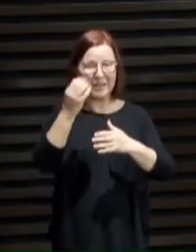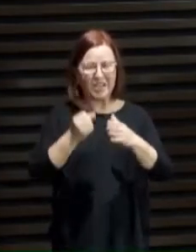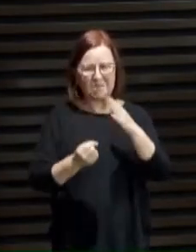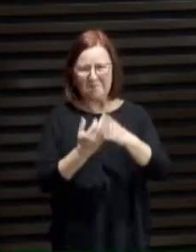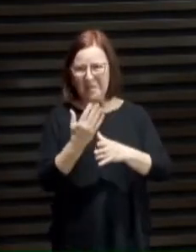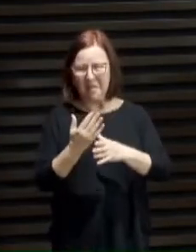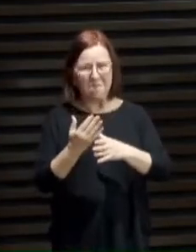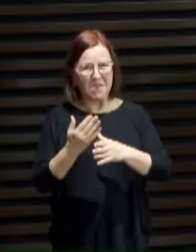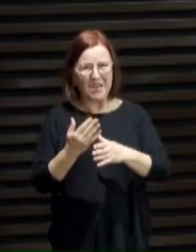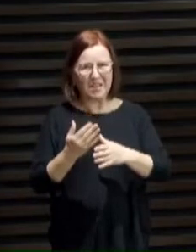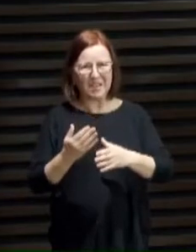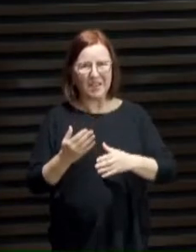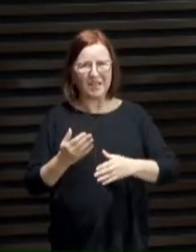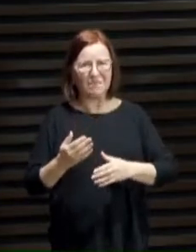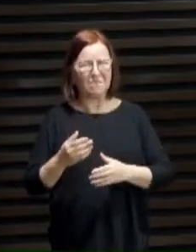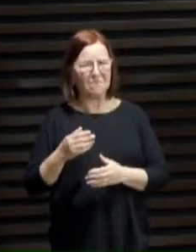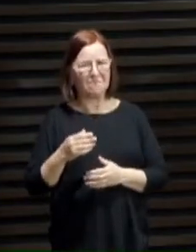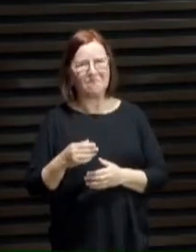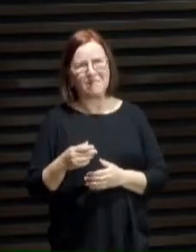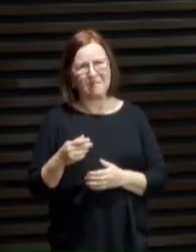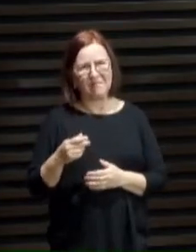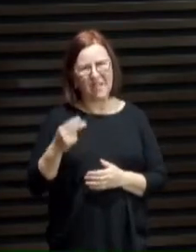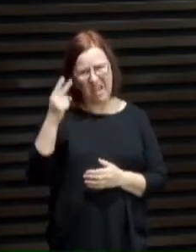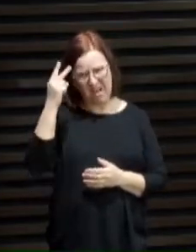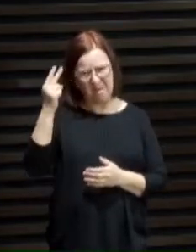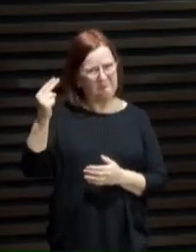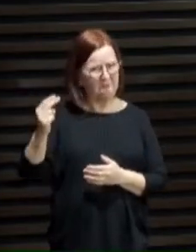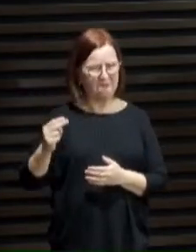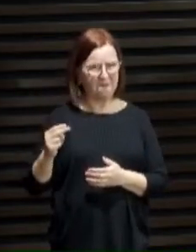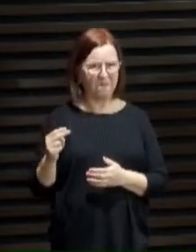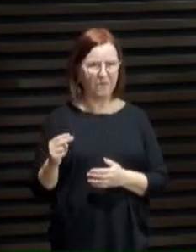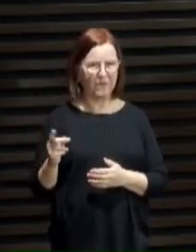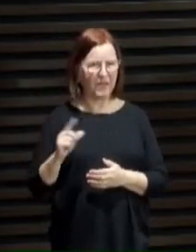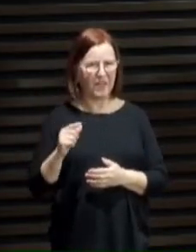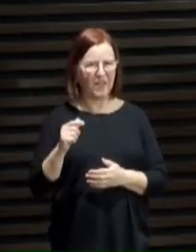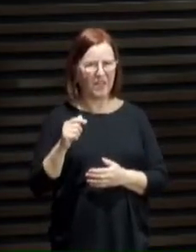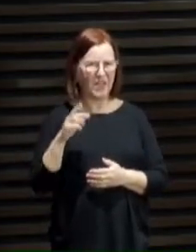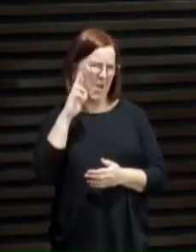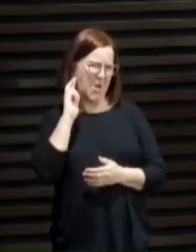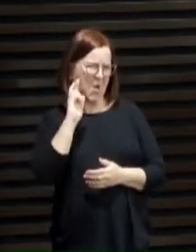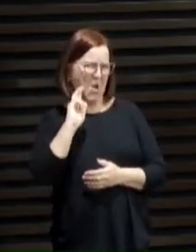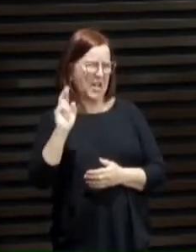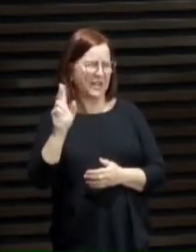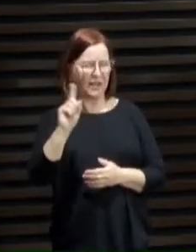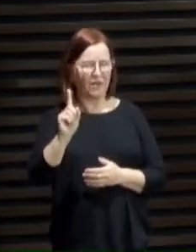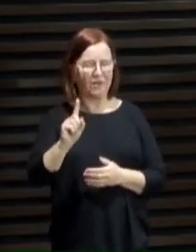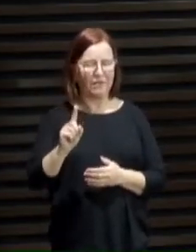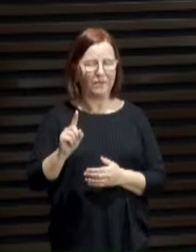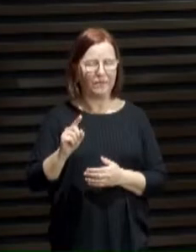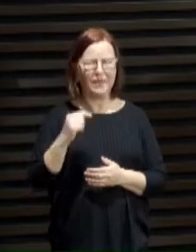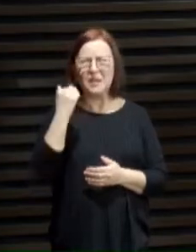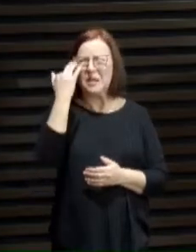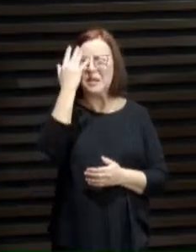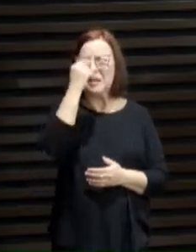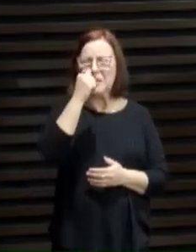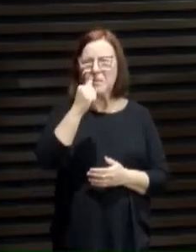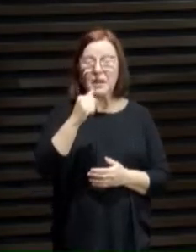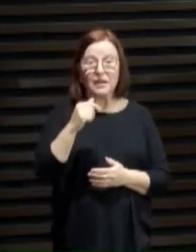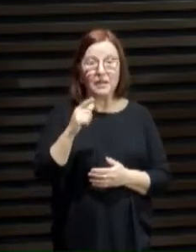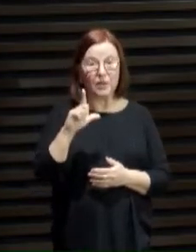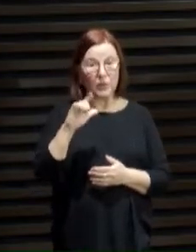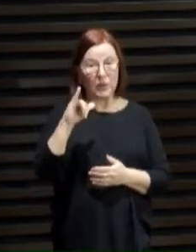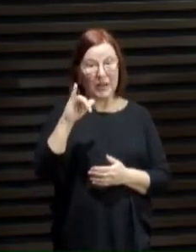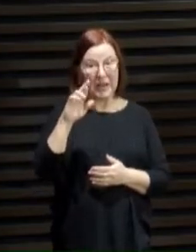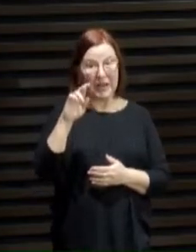não é rosa não é aquela planta que você olha assim, planta bonita, não, a beleza do lírio não está sozinho, o